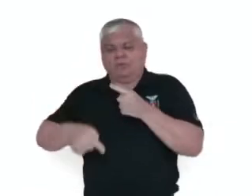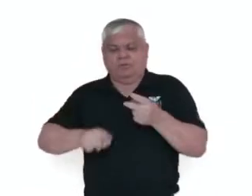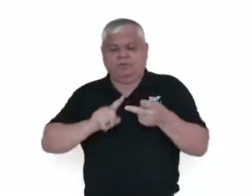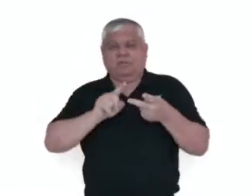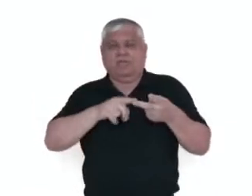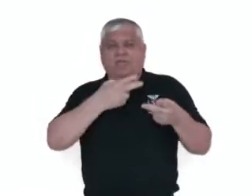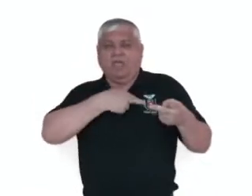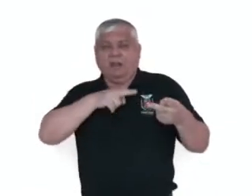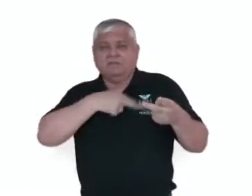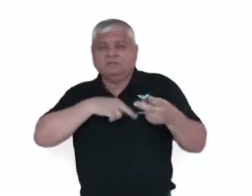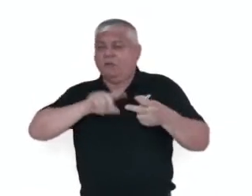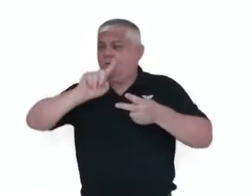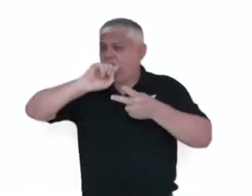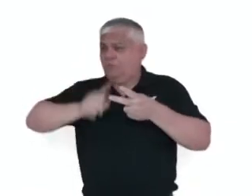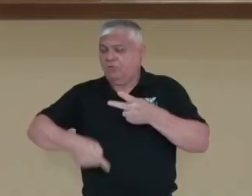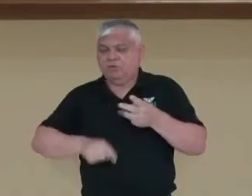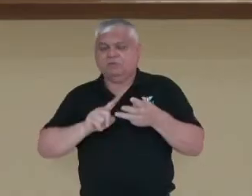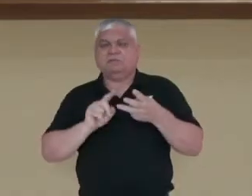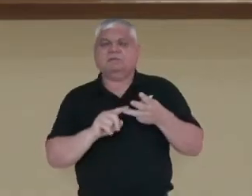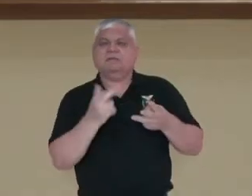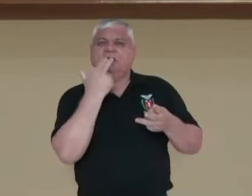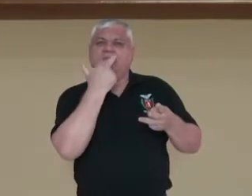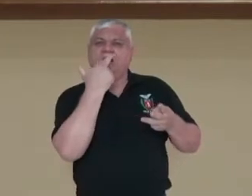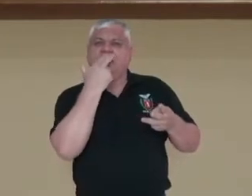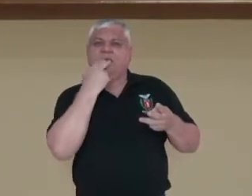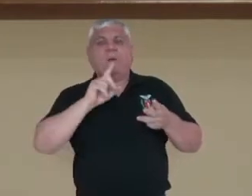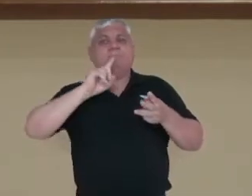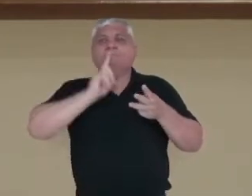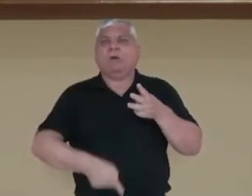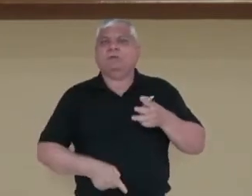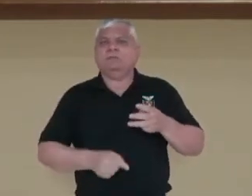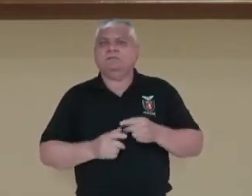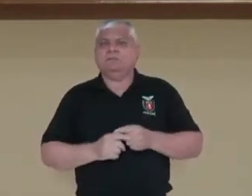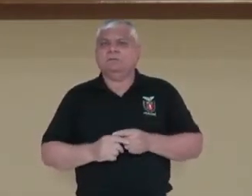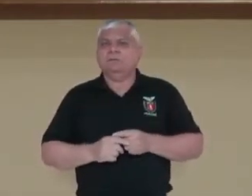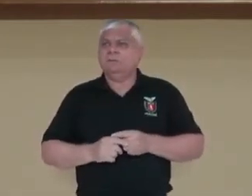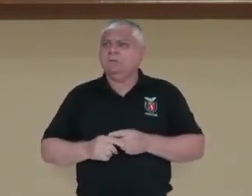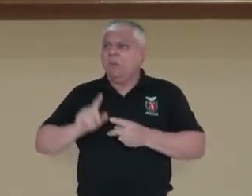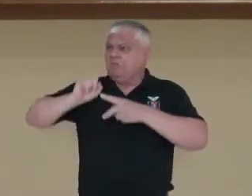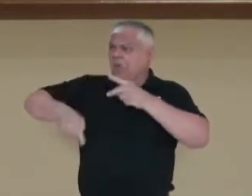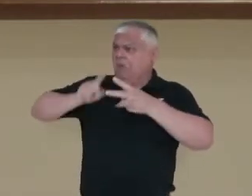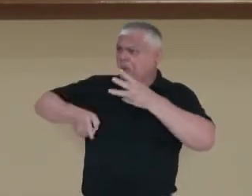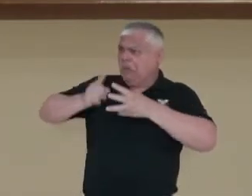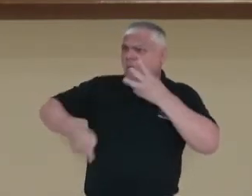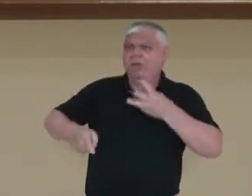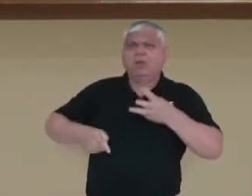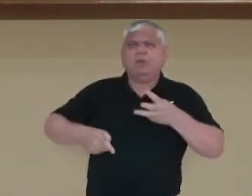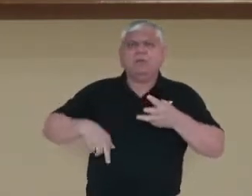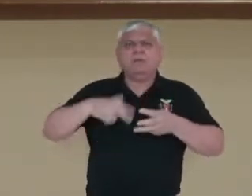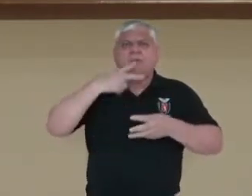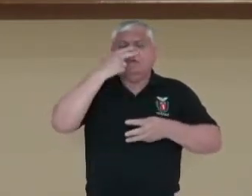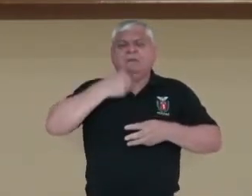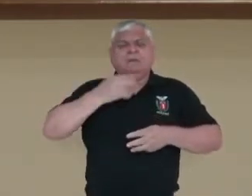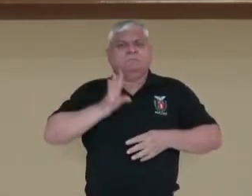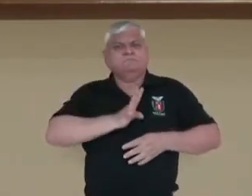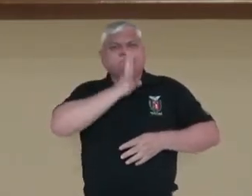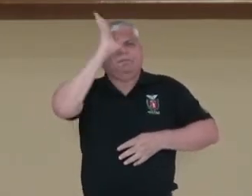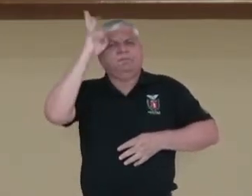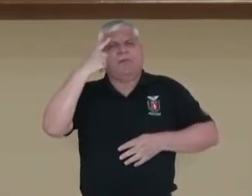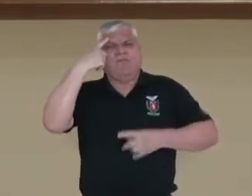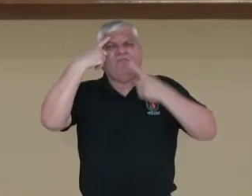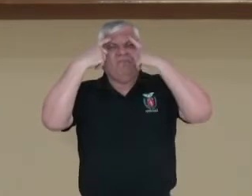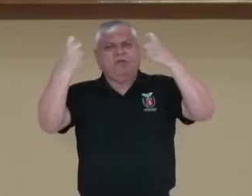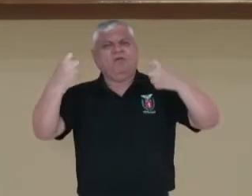religiosidade e o uso da sua língua. Ou seja, elas foram totalmente tiradas do seu habitat, né? E não